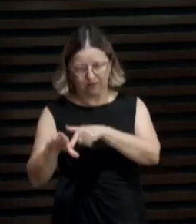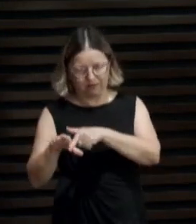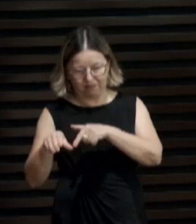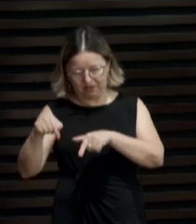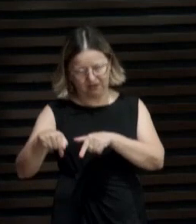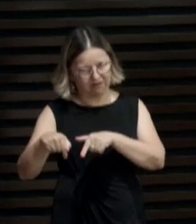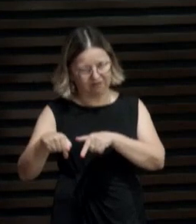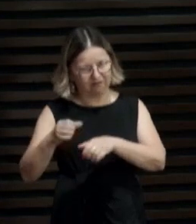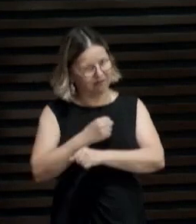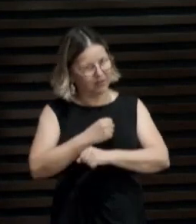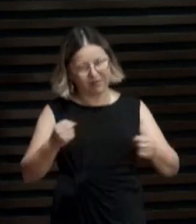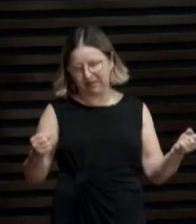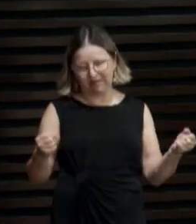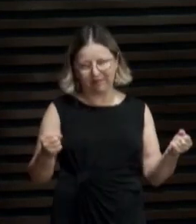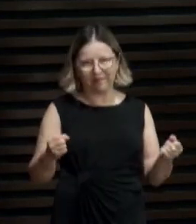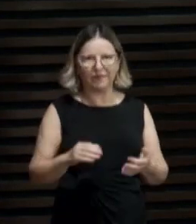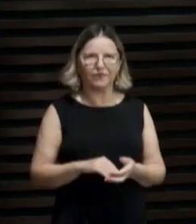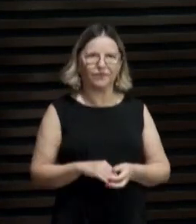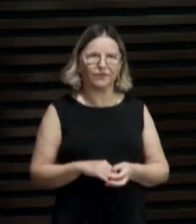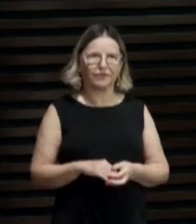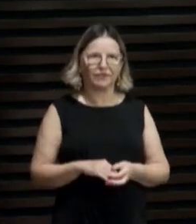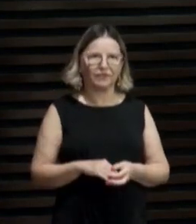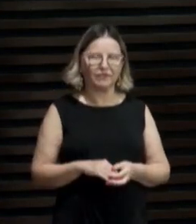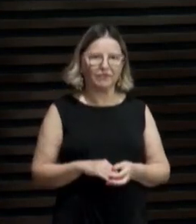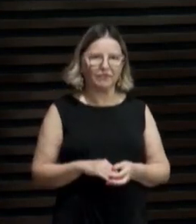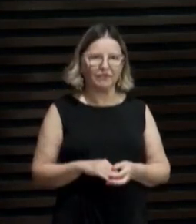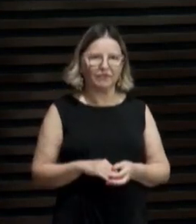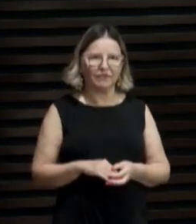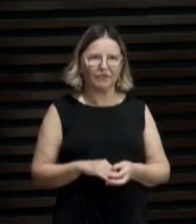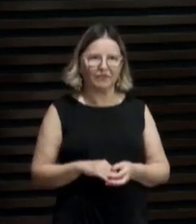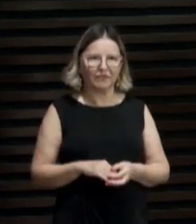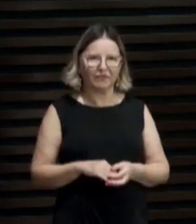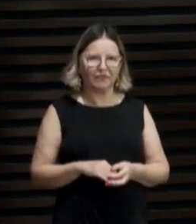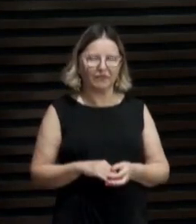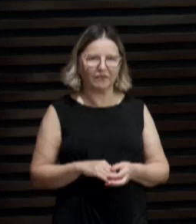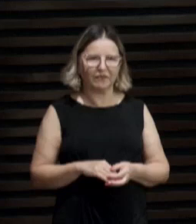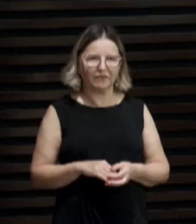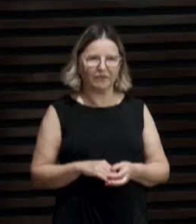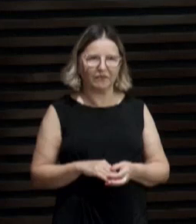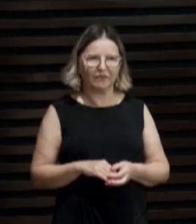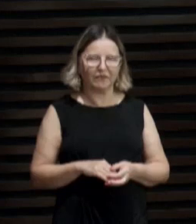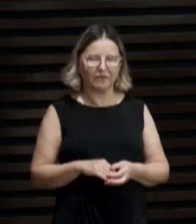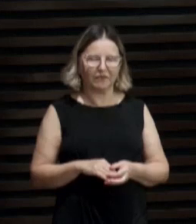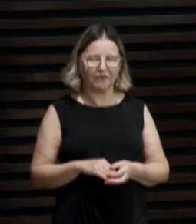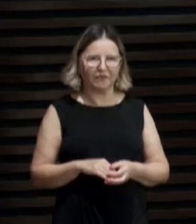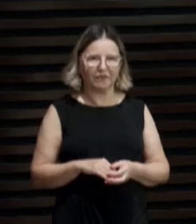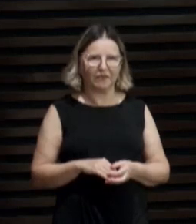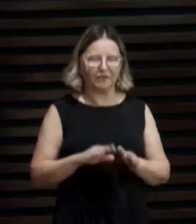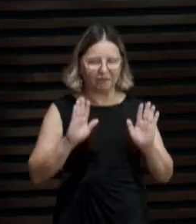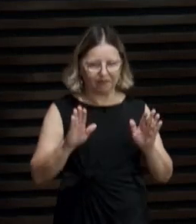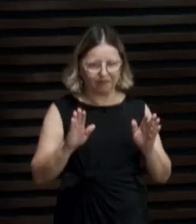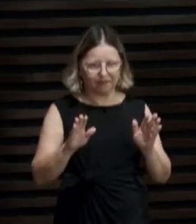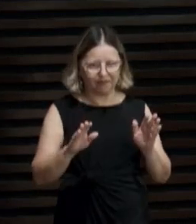Há aquela divisão: muro, o reino de Deus, uma ilustração, e o reino